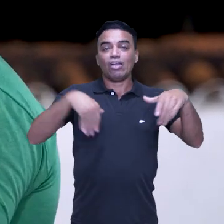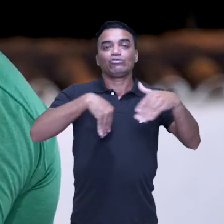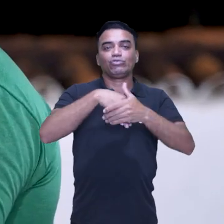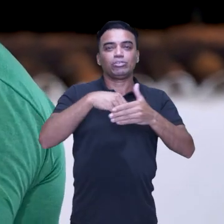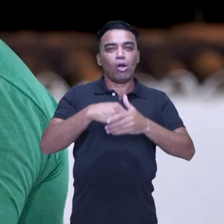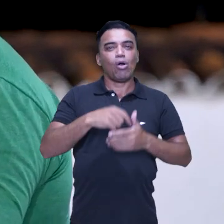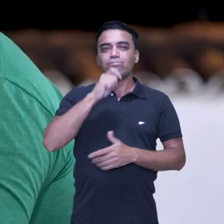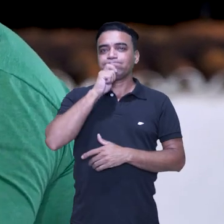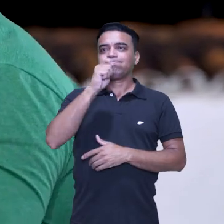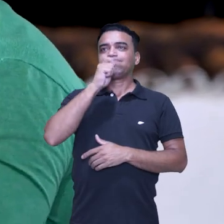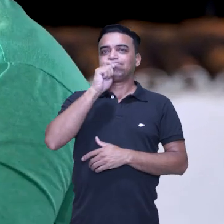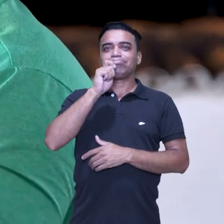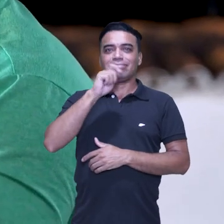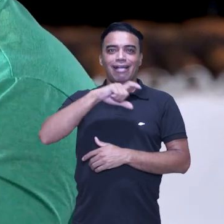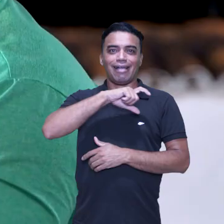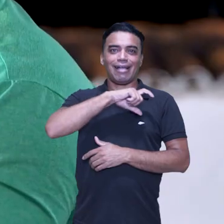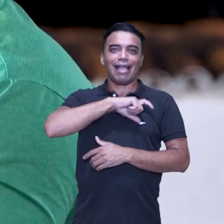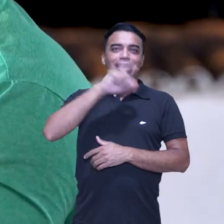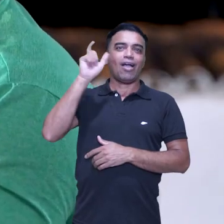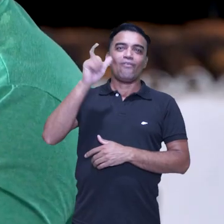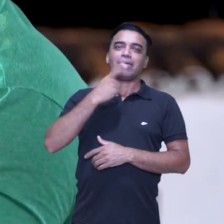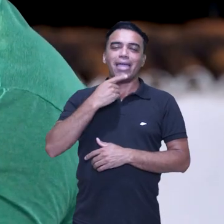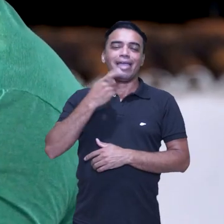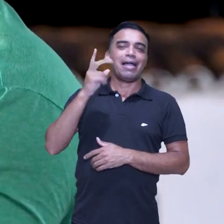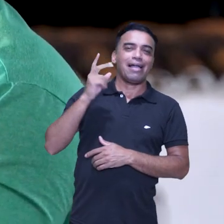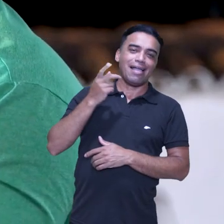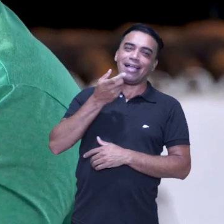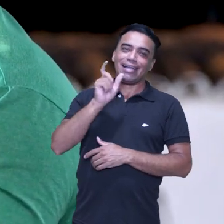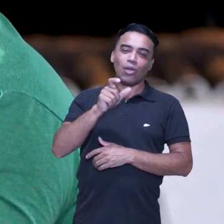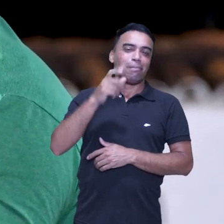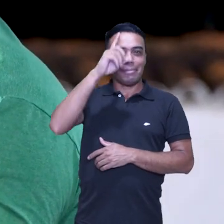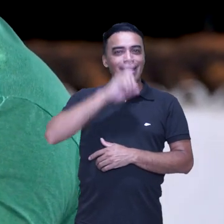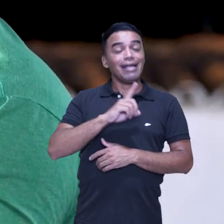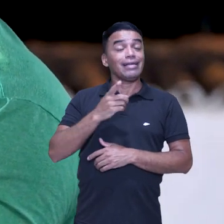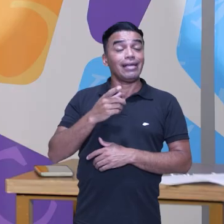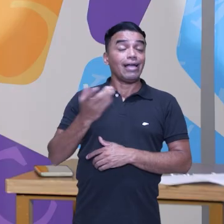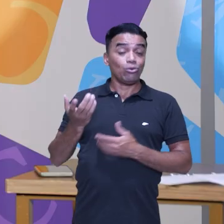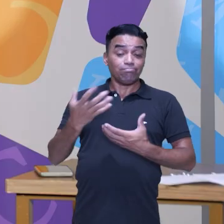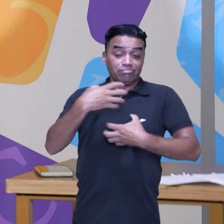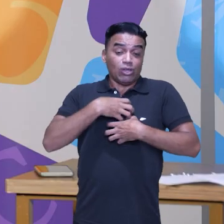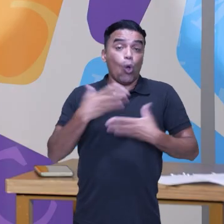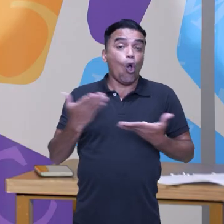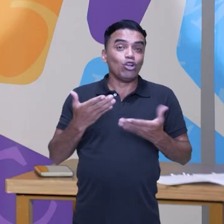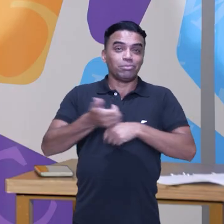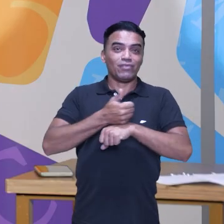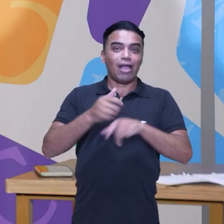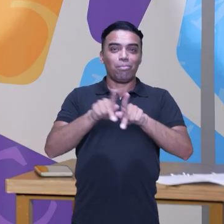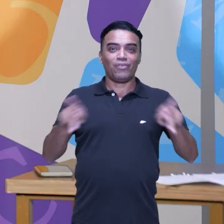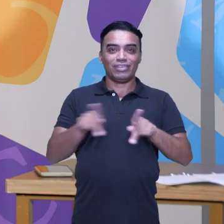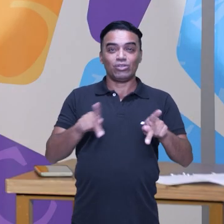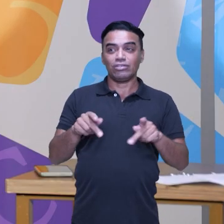na cidade, na região toda. E hoje eu me sinto professor. Por que professor? Porque através do projeto, eu estou vendo ele no quadro,